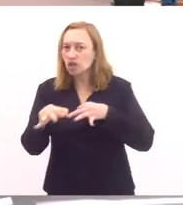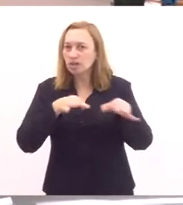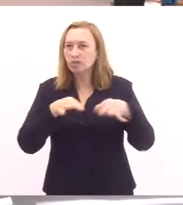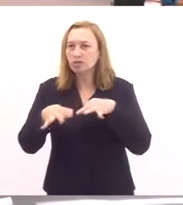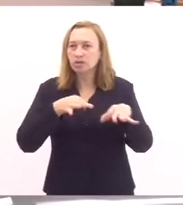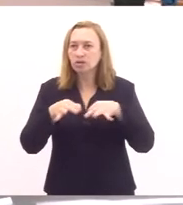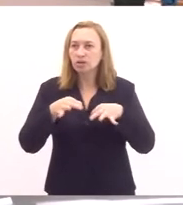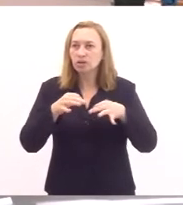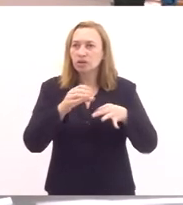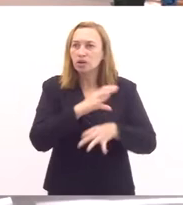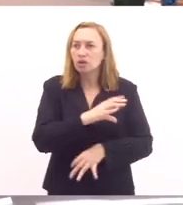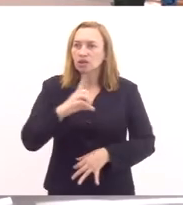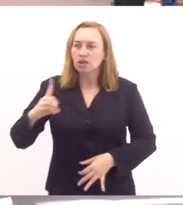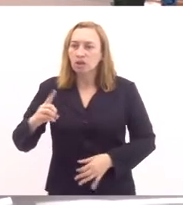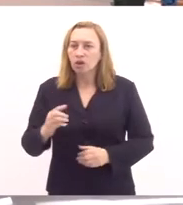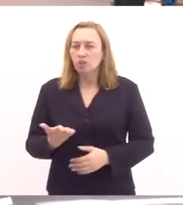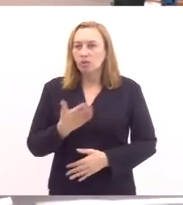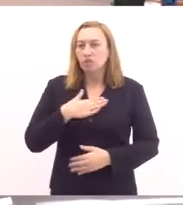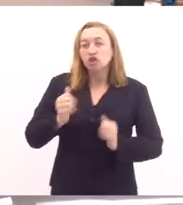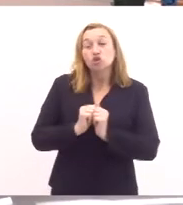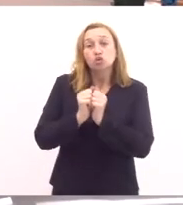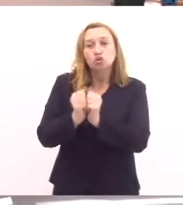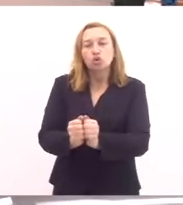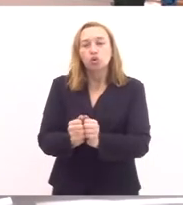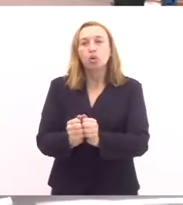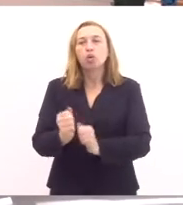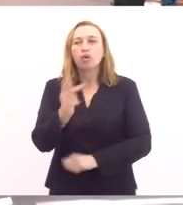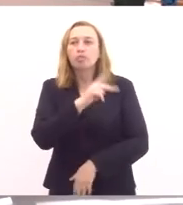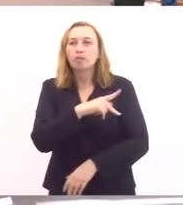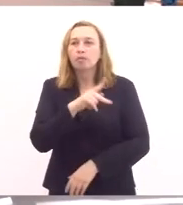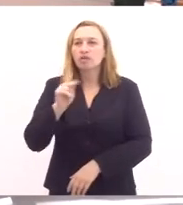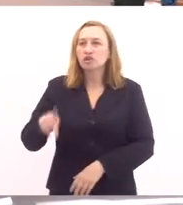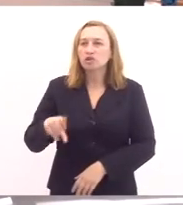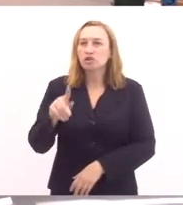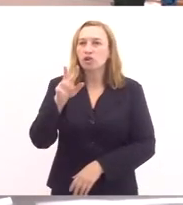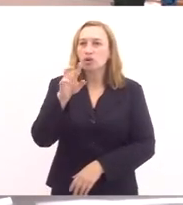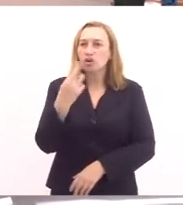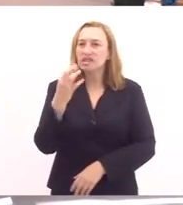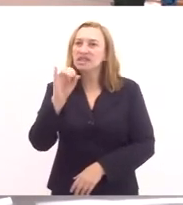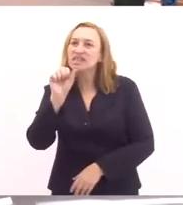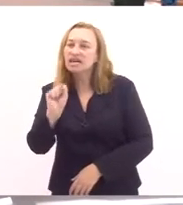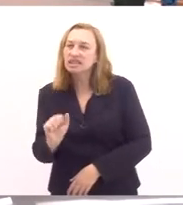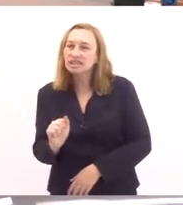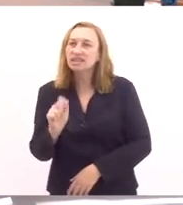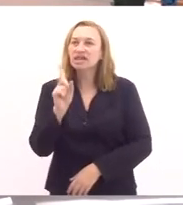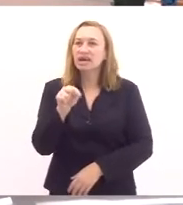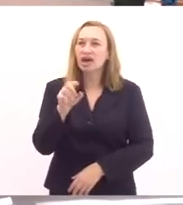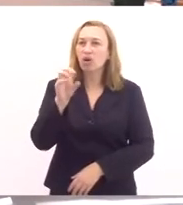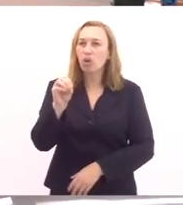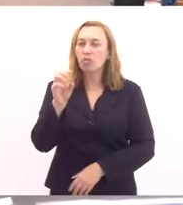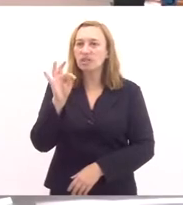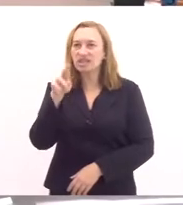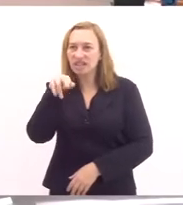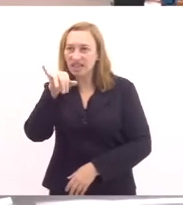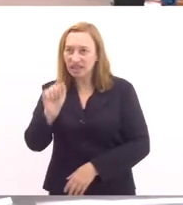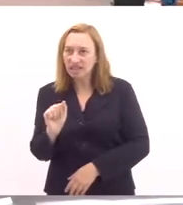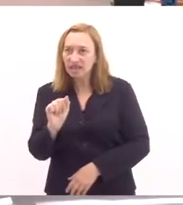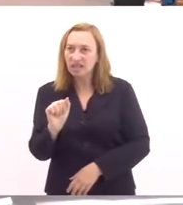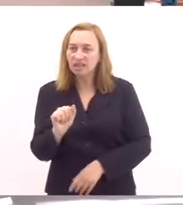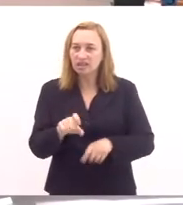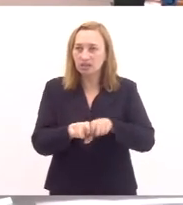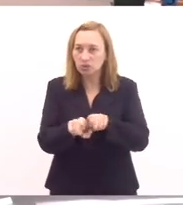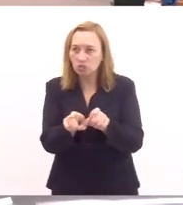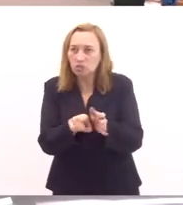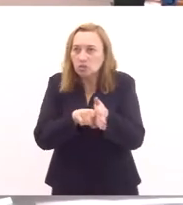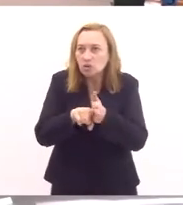coordenado por mim junto com a professora Rosana Francisco e obstetra da USP né do